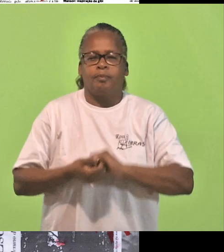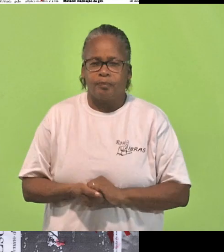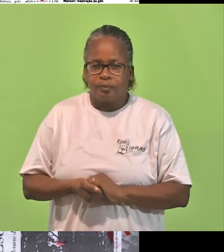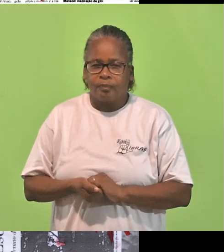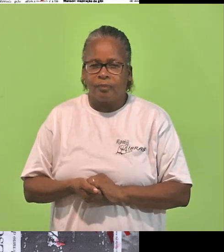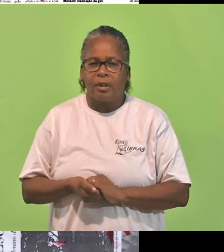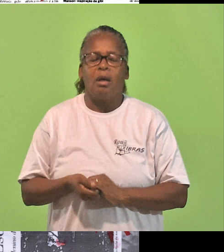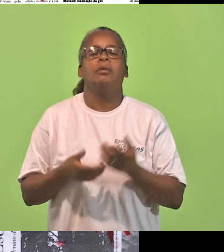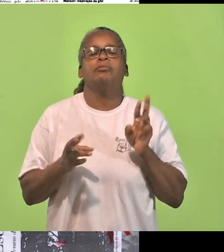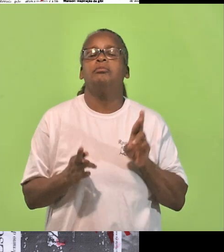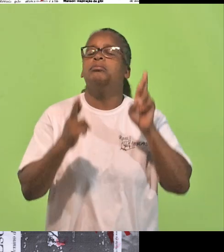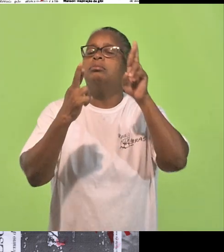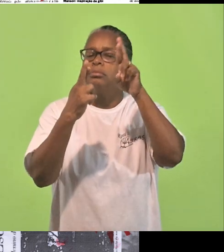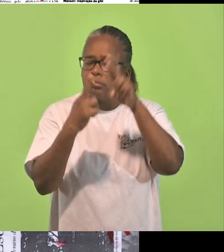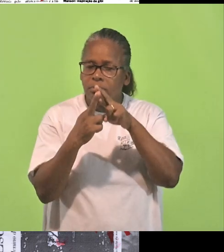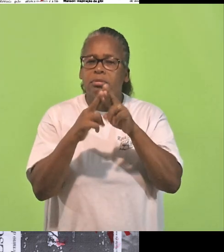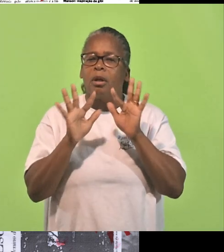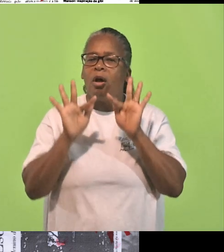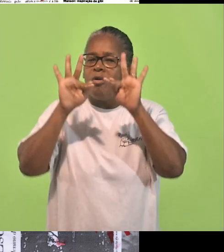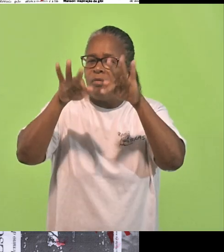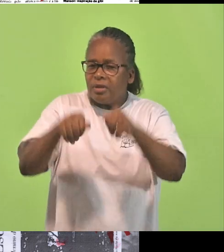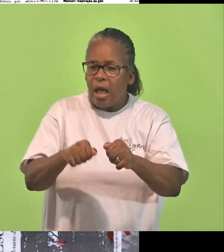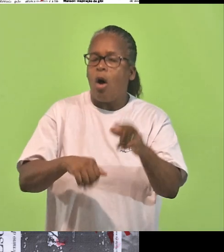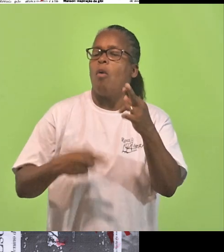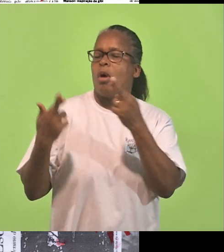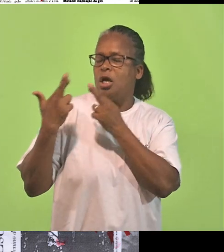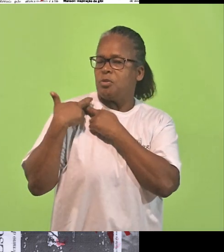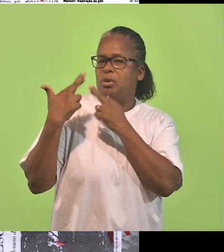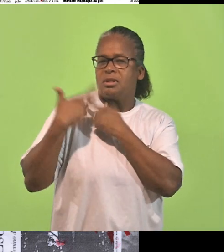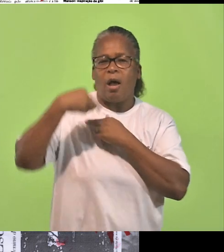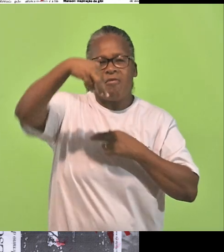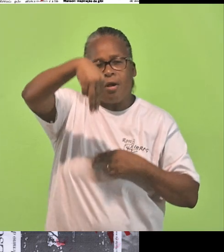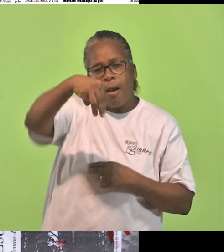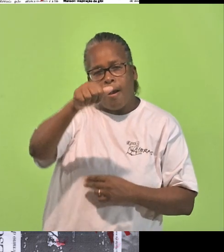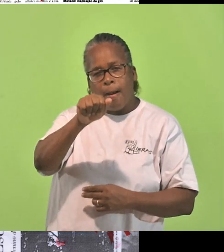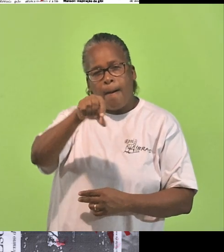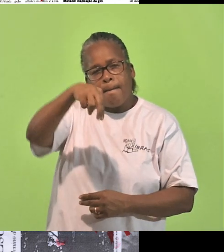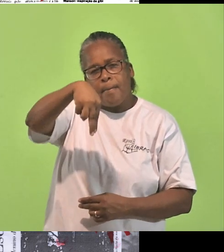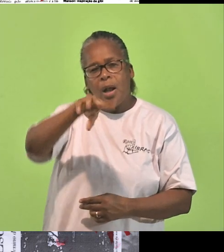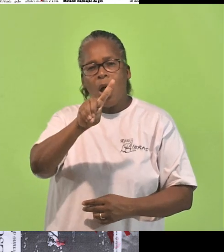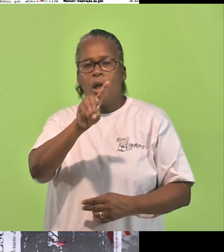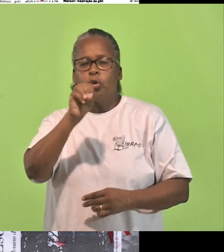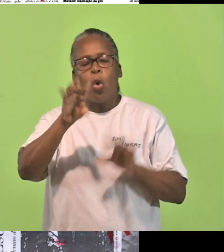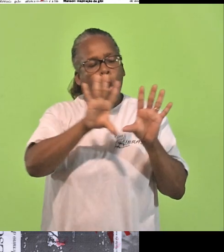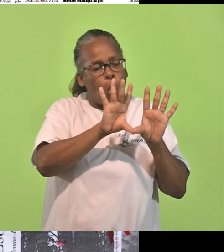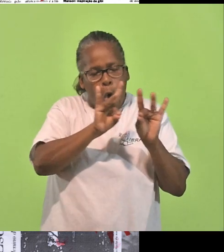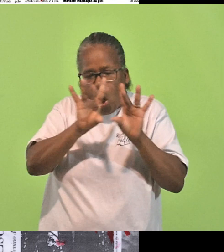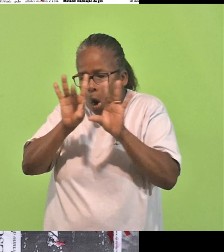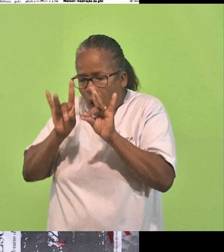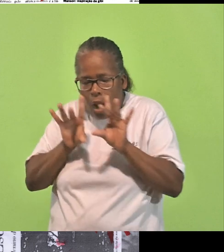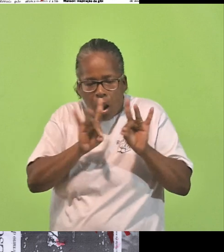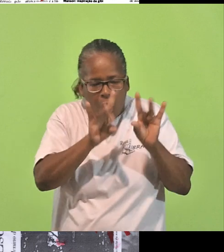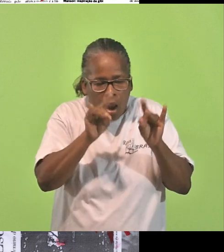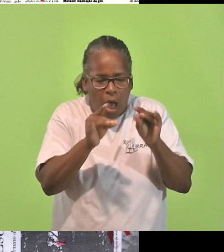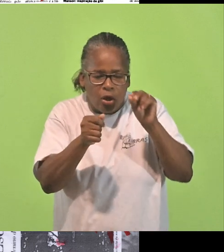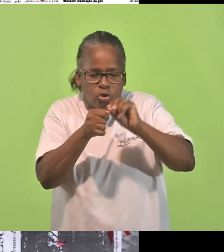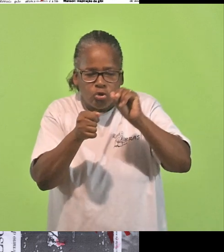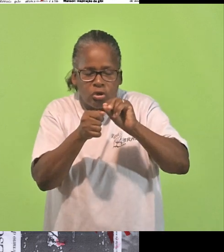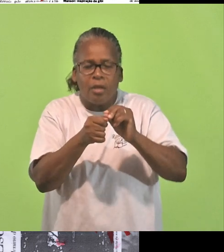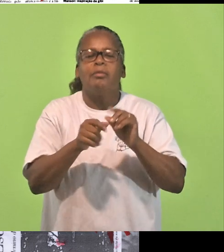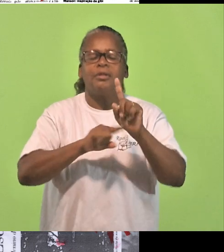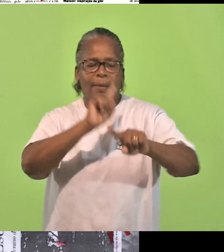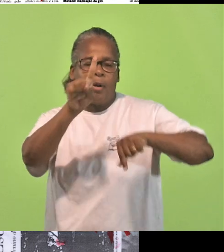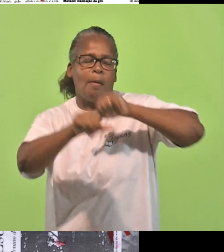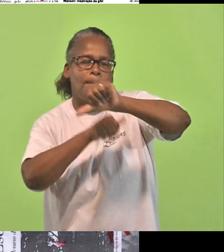Na ficha técnica dessa série, eu fui responsável pela seleção e colagem das reportagens, que depois sofreram intervenções de